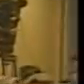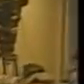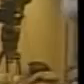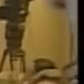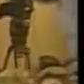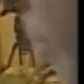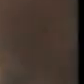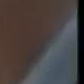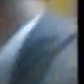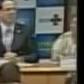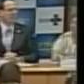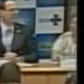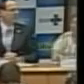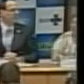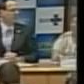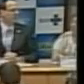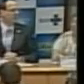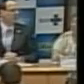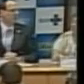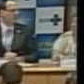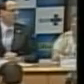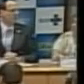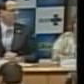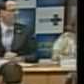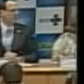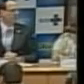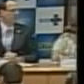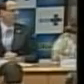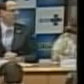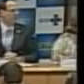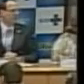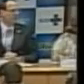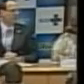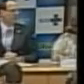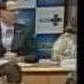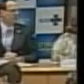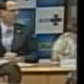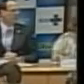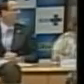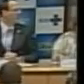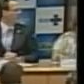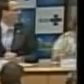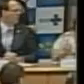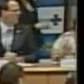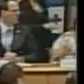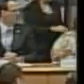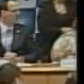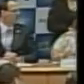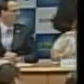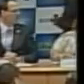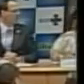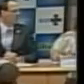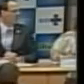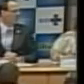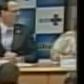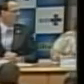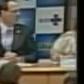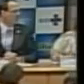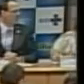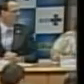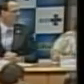Senhoras e senhores O Ministério das Comunicações e a Empresa Brasileira de Correios e Telégrafos